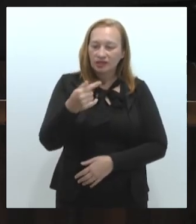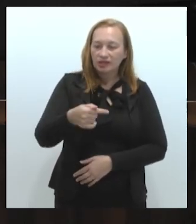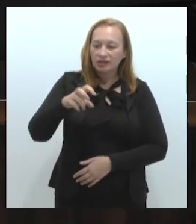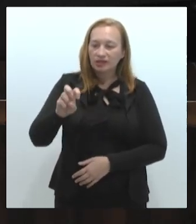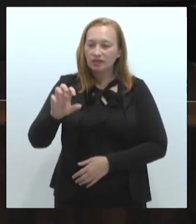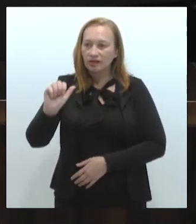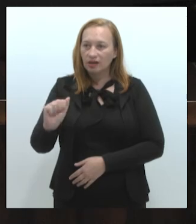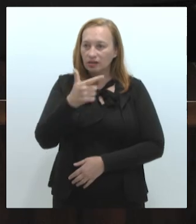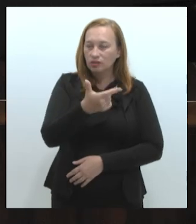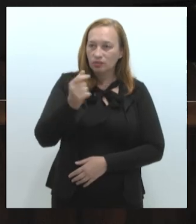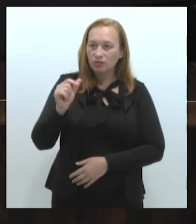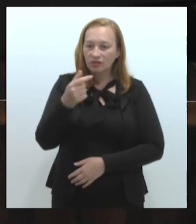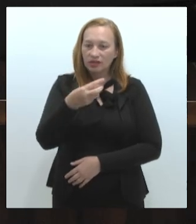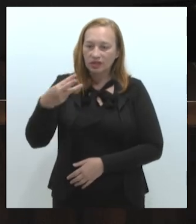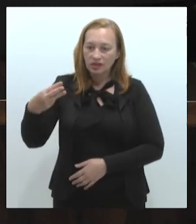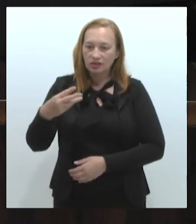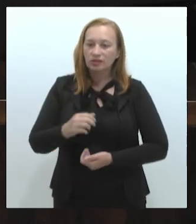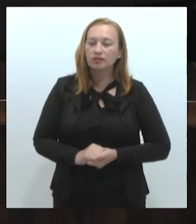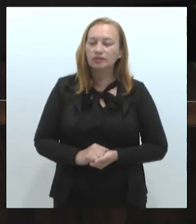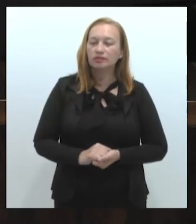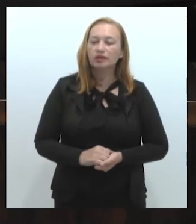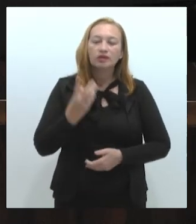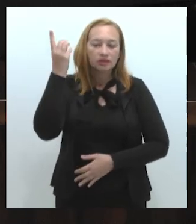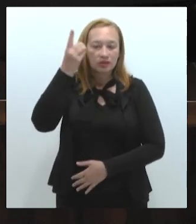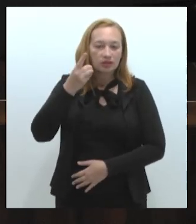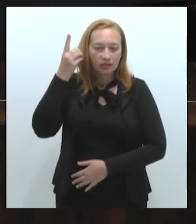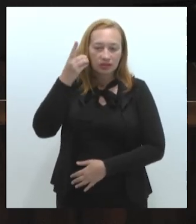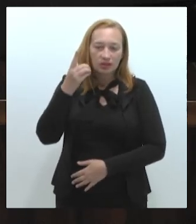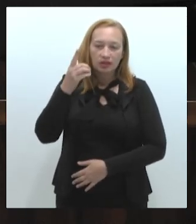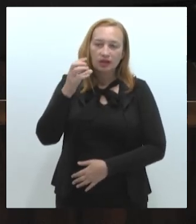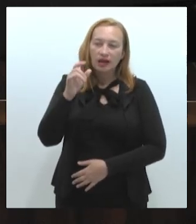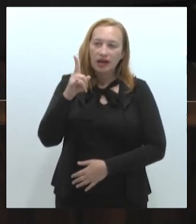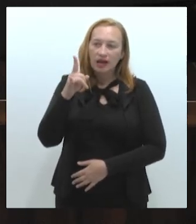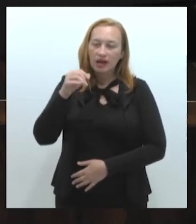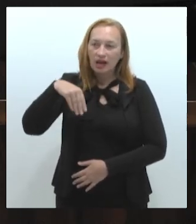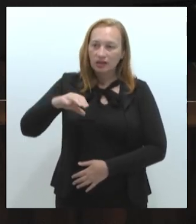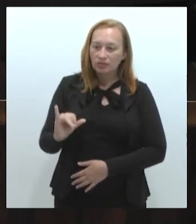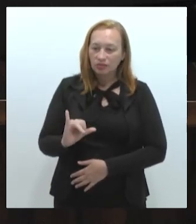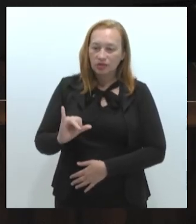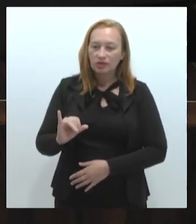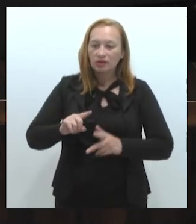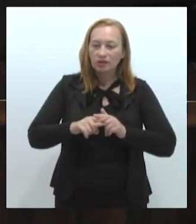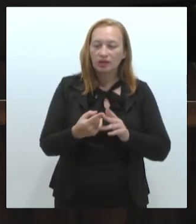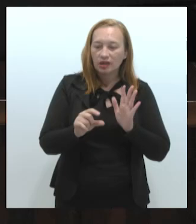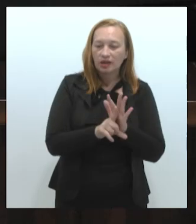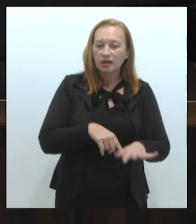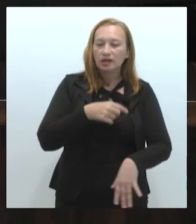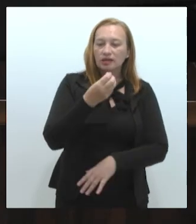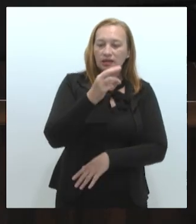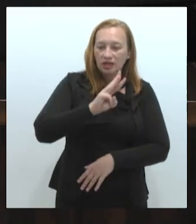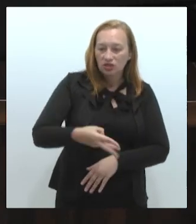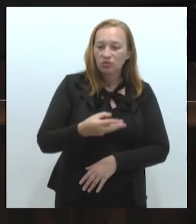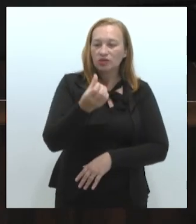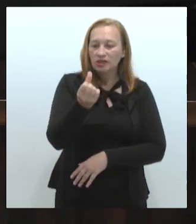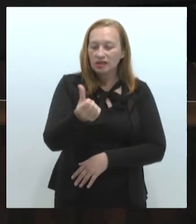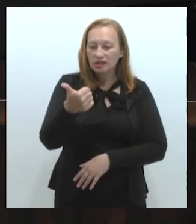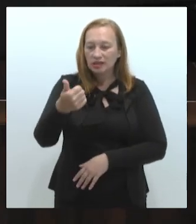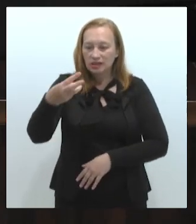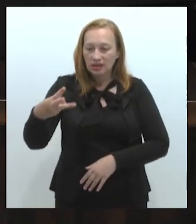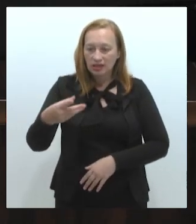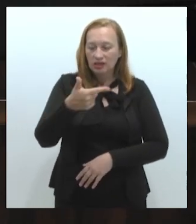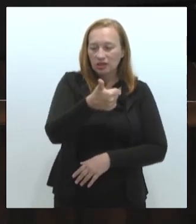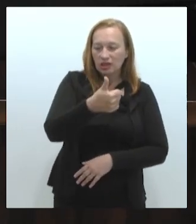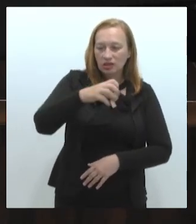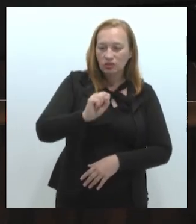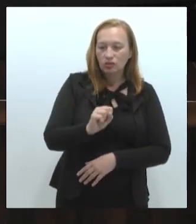2675-A, de 2023, de autoria do deputado Carlos Mink, que altera a lei número 3.613, de